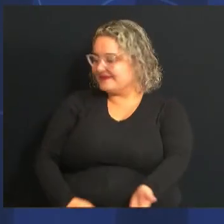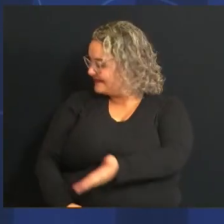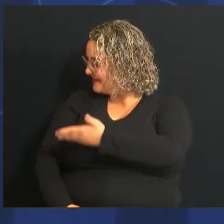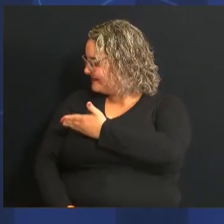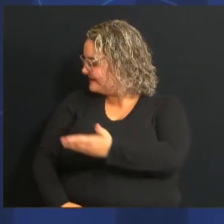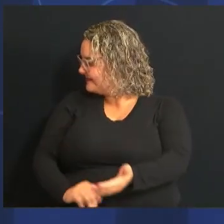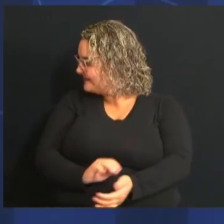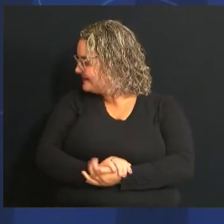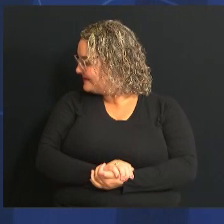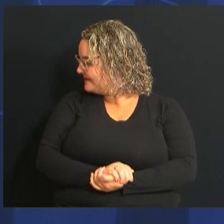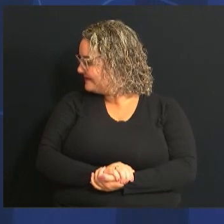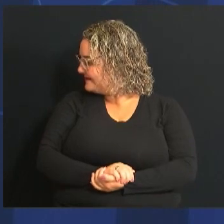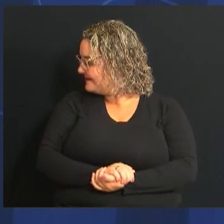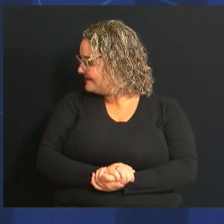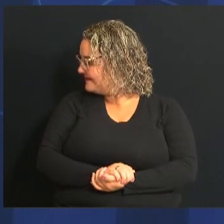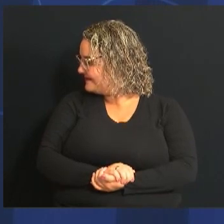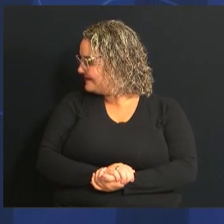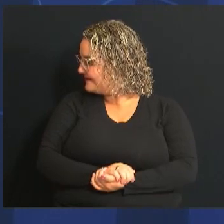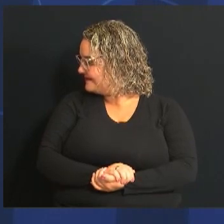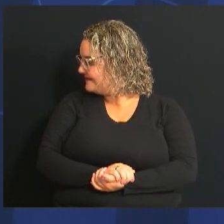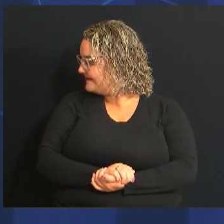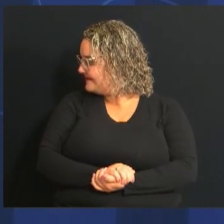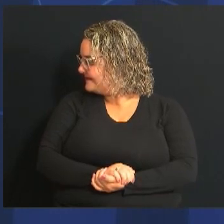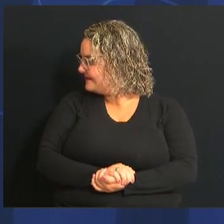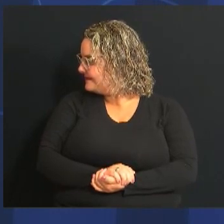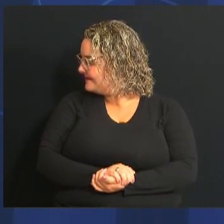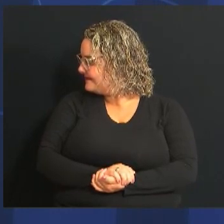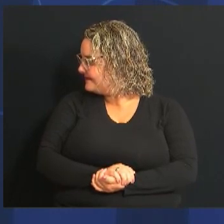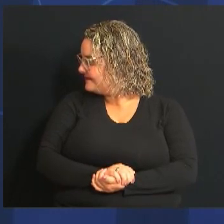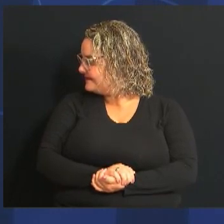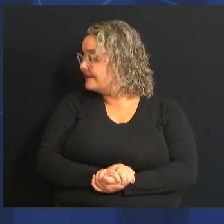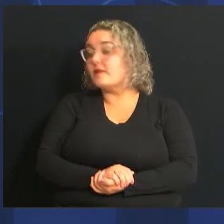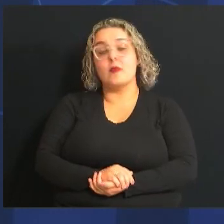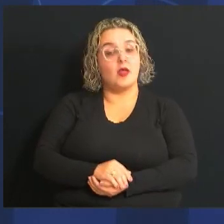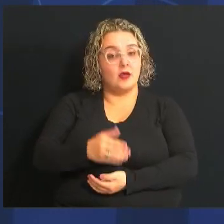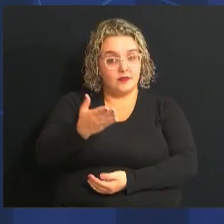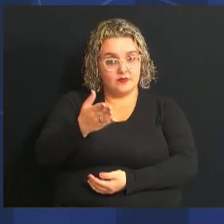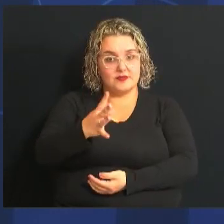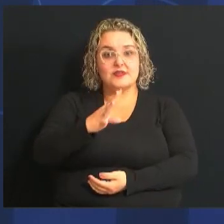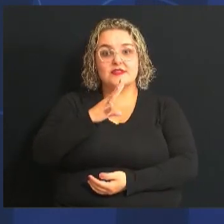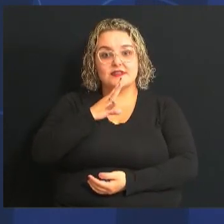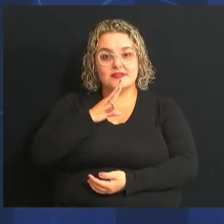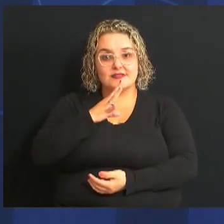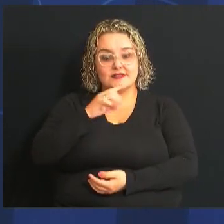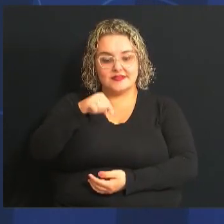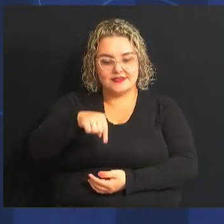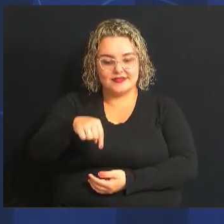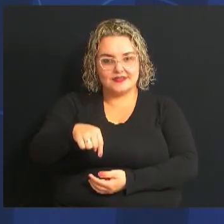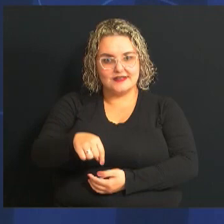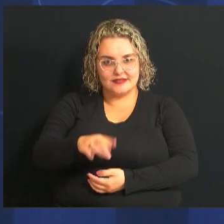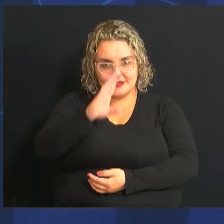WhatsApp. 19 é o nosso DDD. Para você que é de Campinas e região, pode ir direto no WhatsApp.